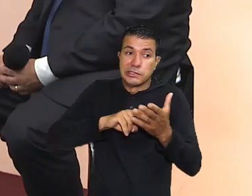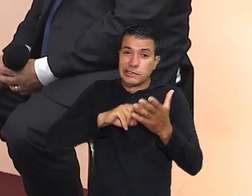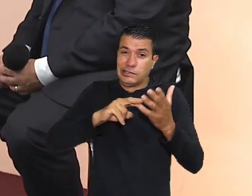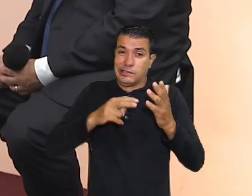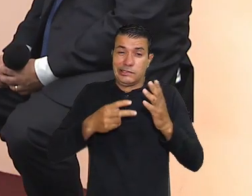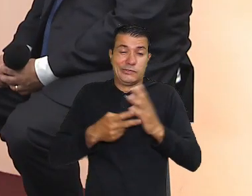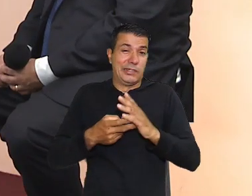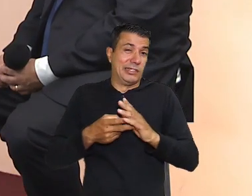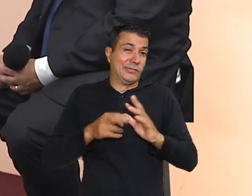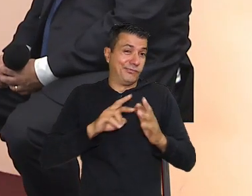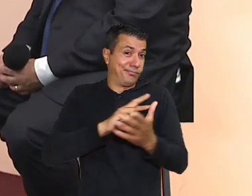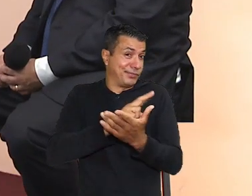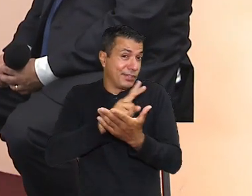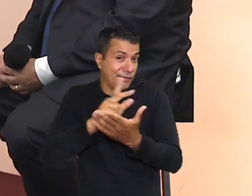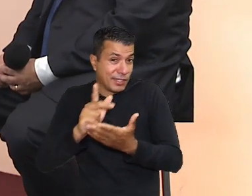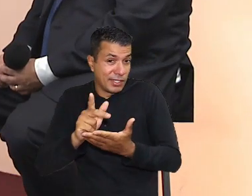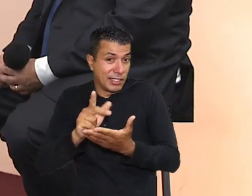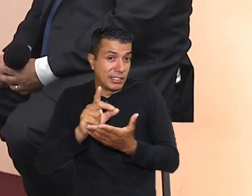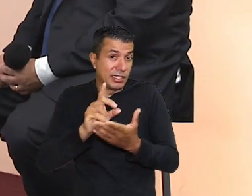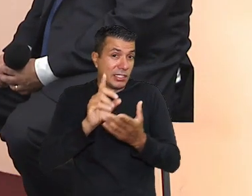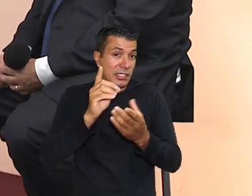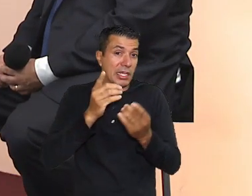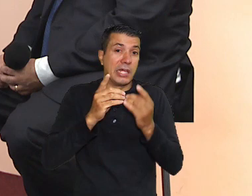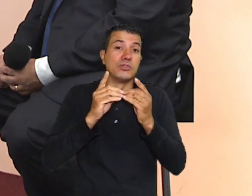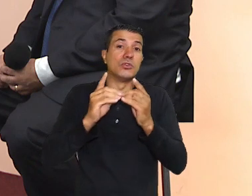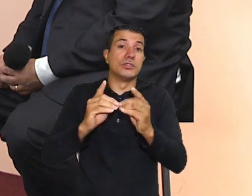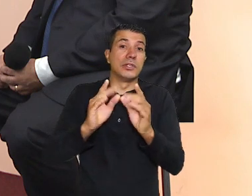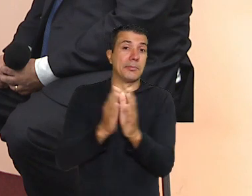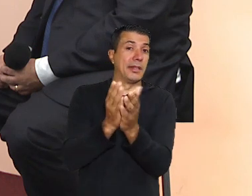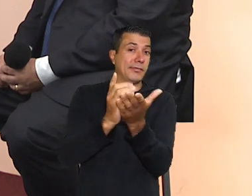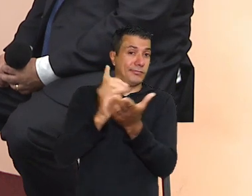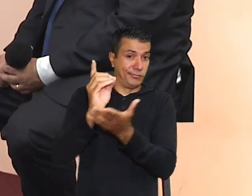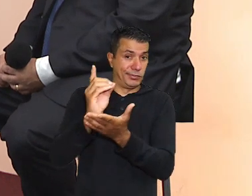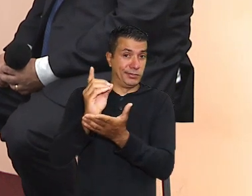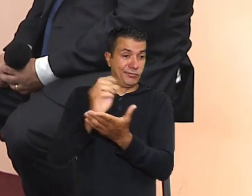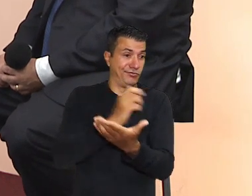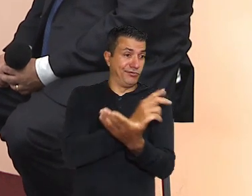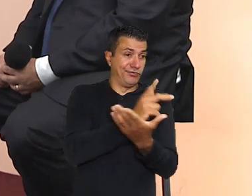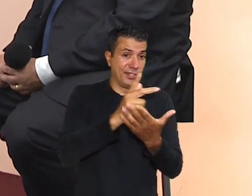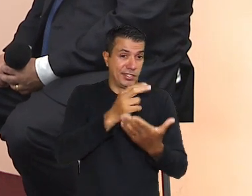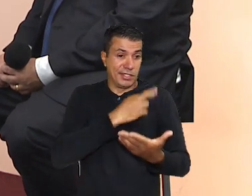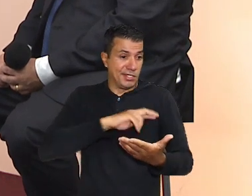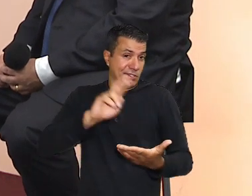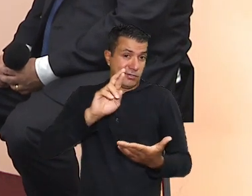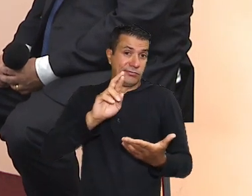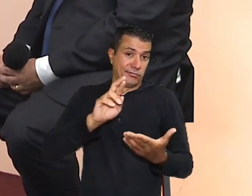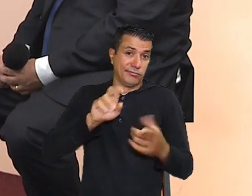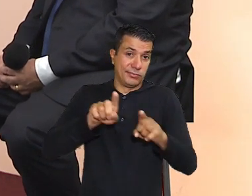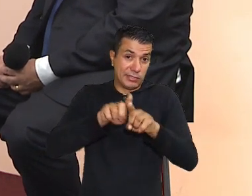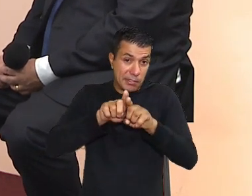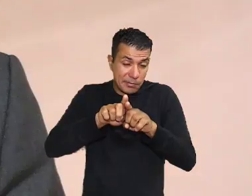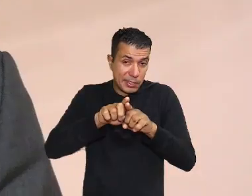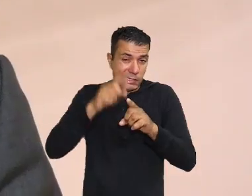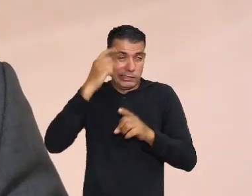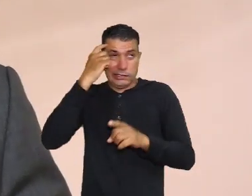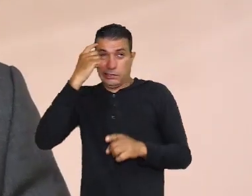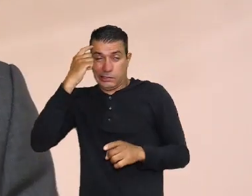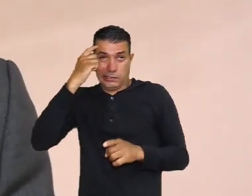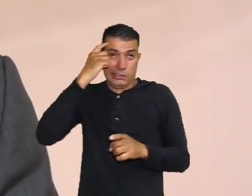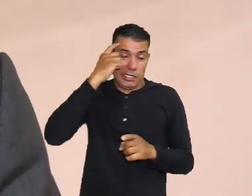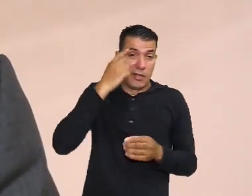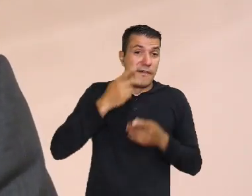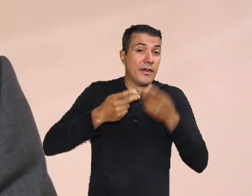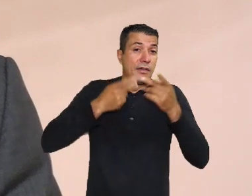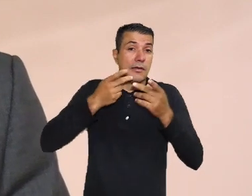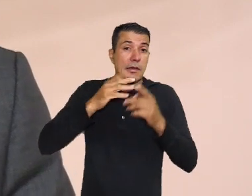controverso no que diz respeito às doutrinas bíblicas, mas nós queremos, no pouco tempo que nós temos, esclarecer um pouco essas ideias. Vamos